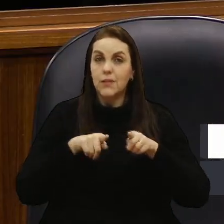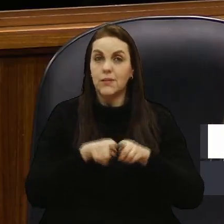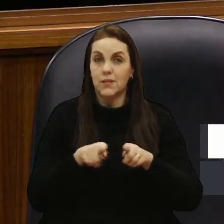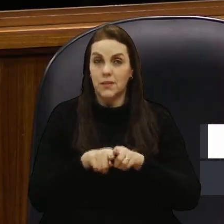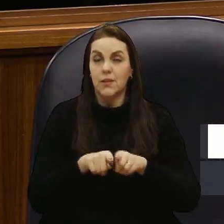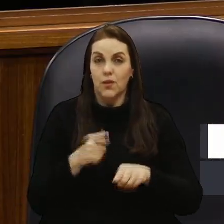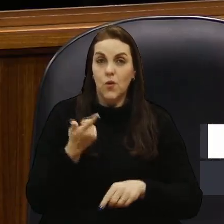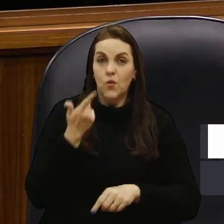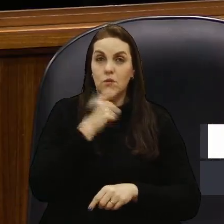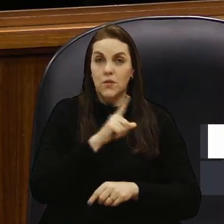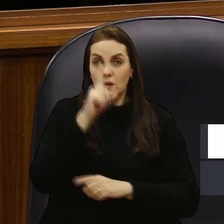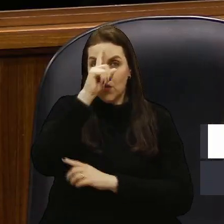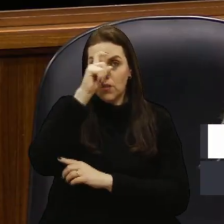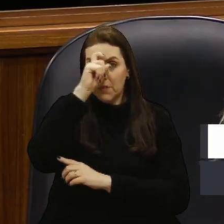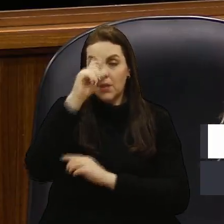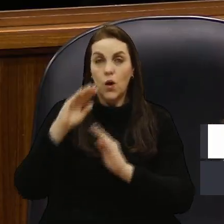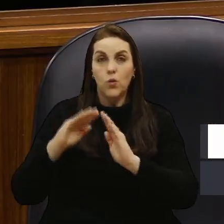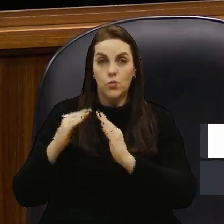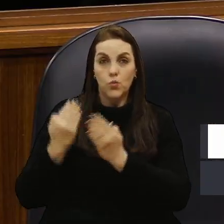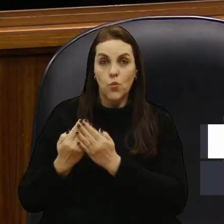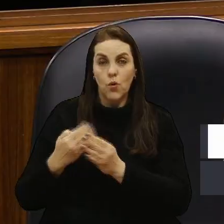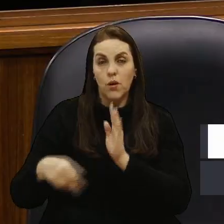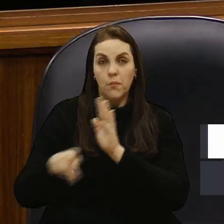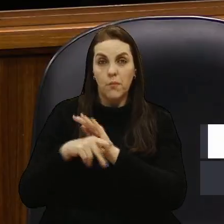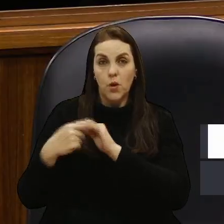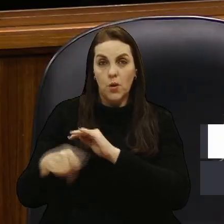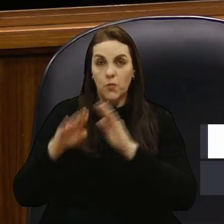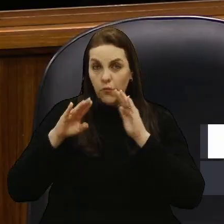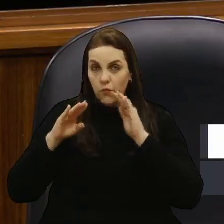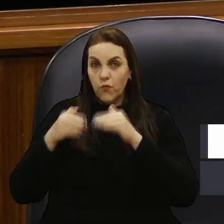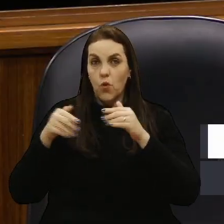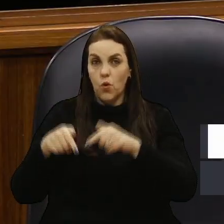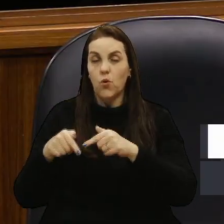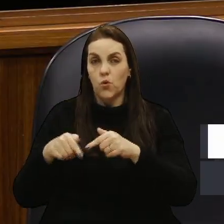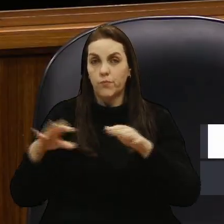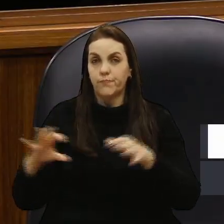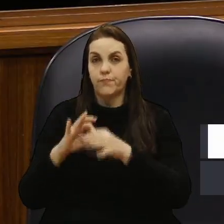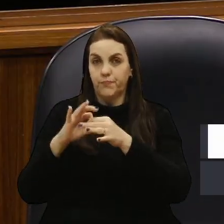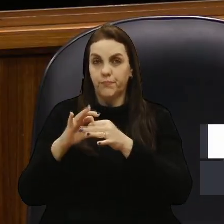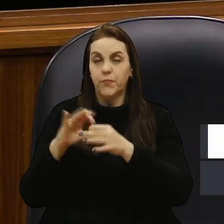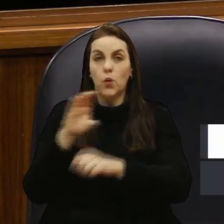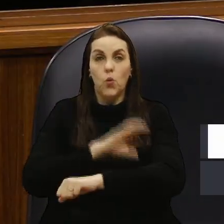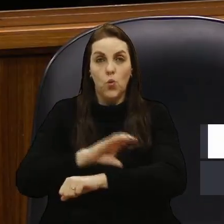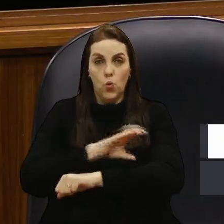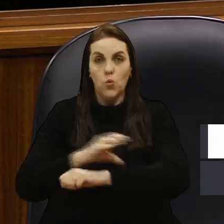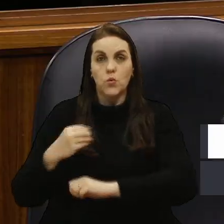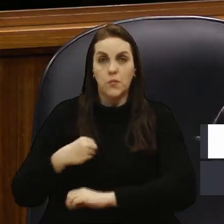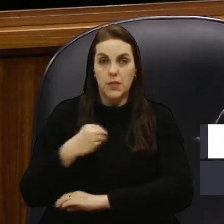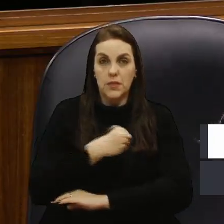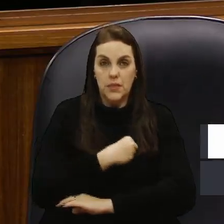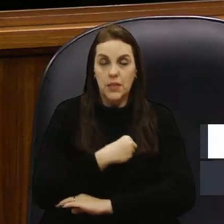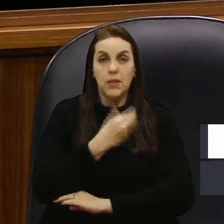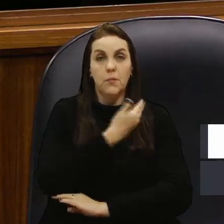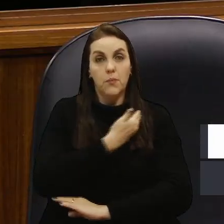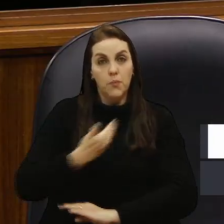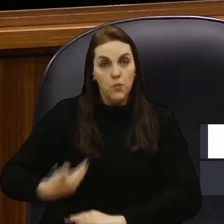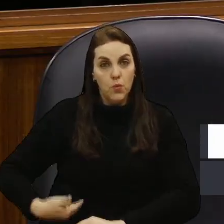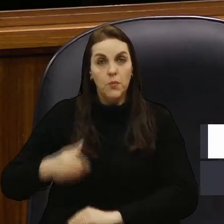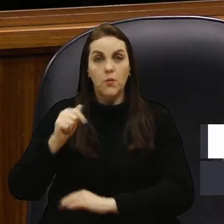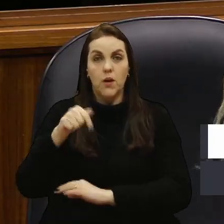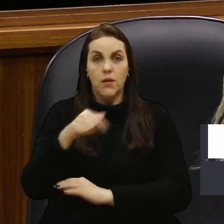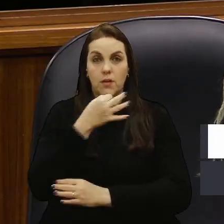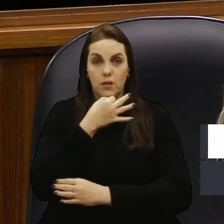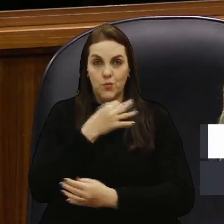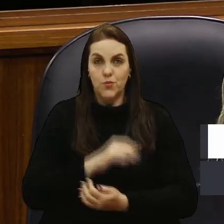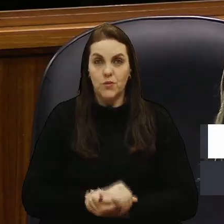gente tenha um hospital-escola no município voltado e ligado junto a um curso de medicina público aqui em Caxias do